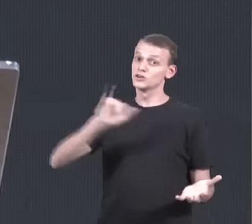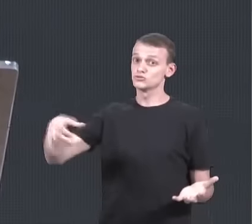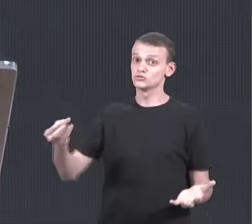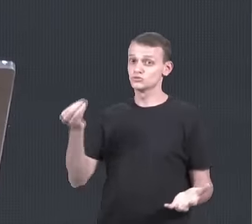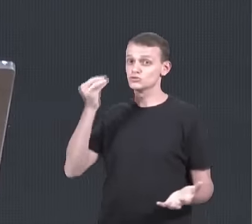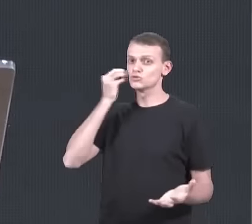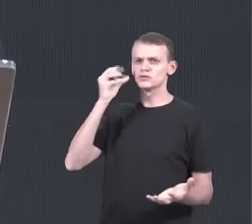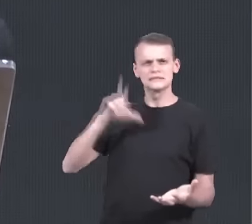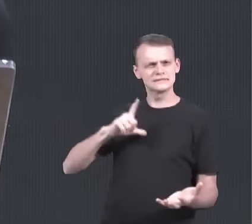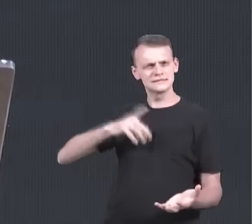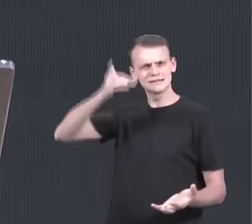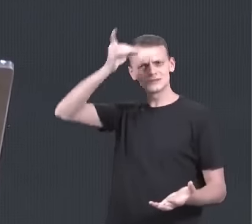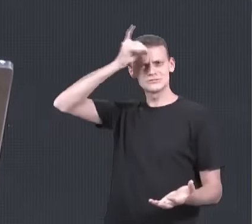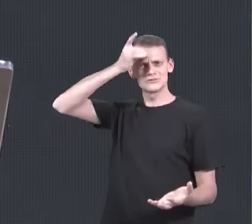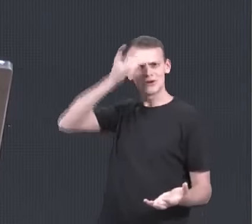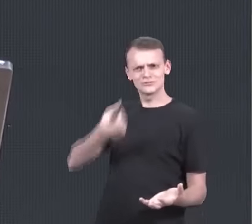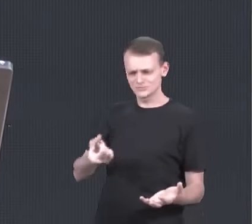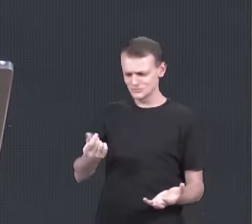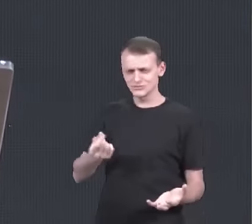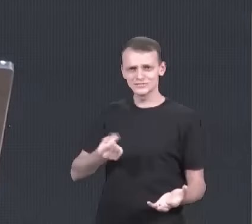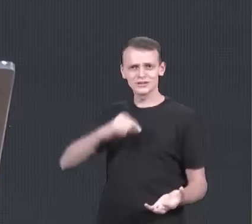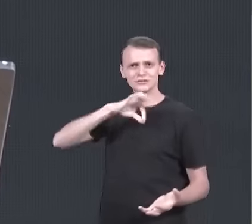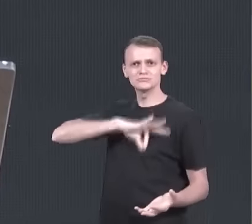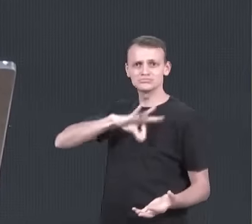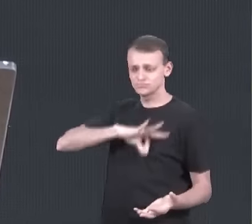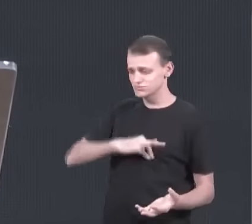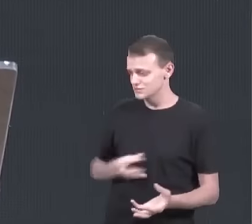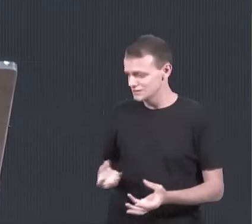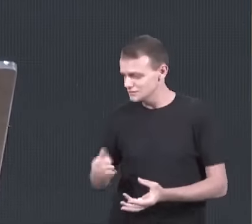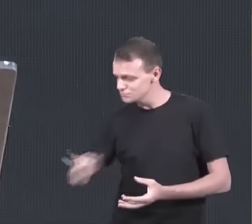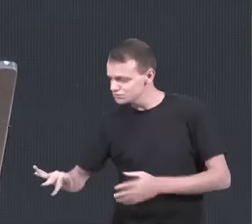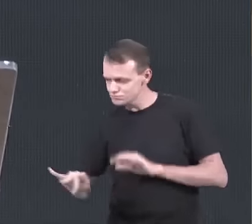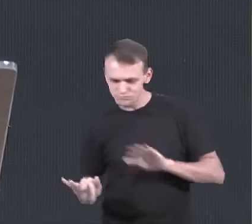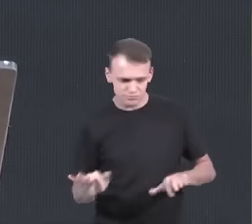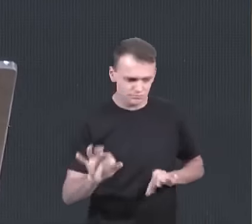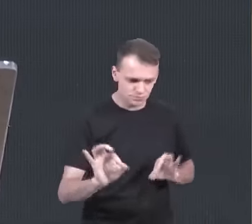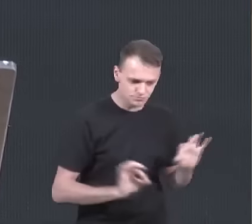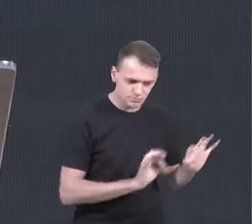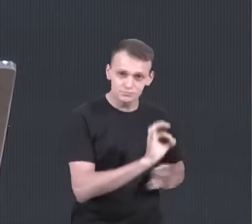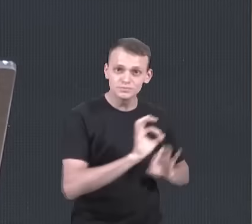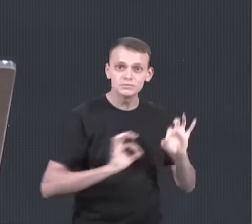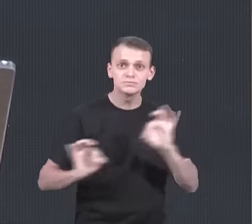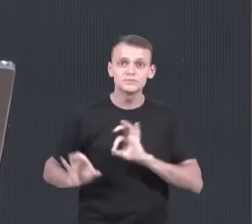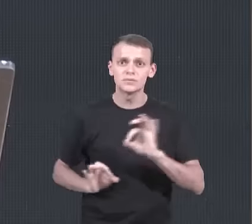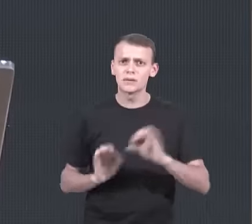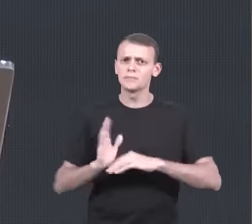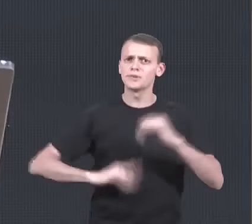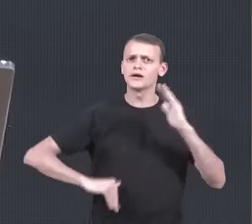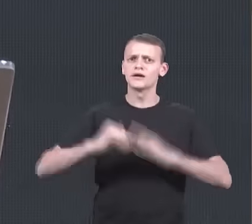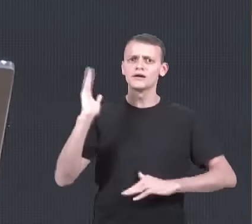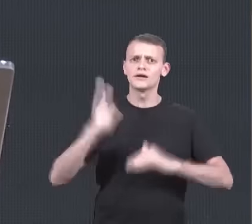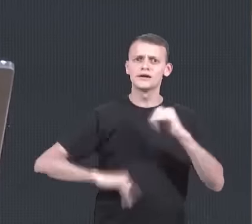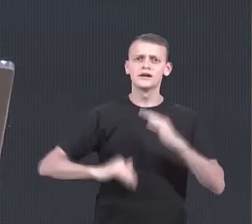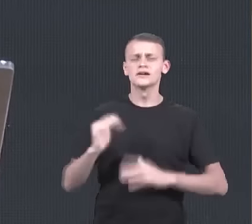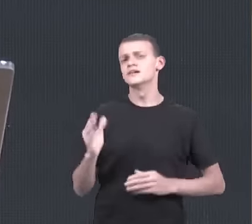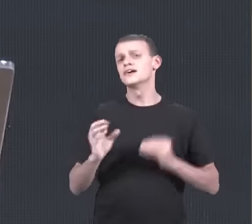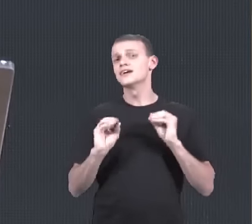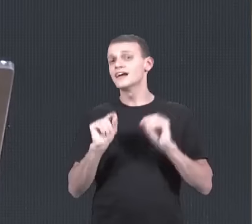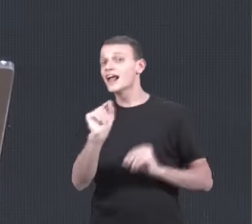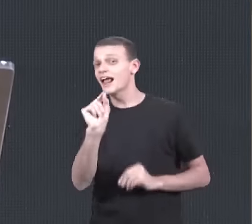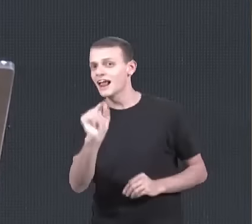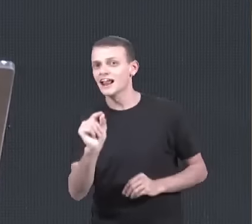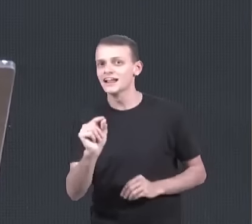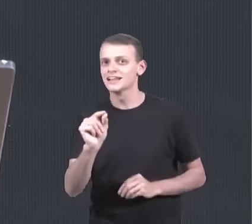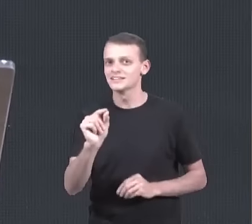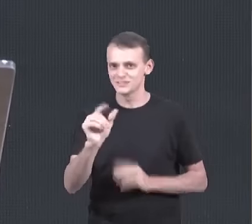Judas tinha um dom para lidar com finanças. E deveria superar a sua avareza e o espírito